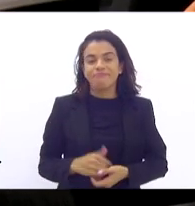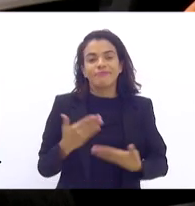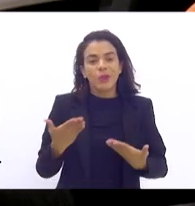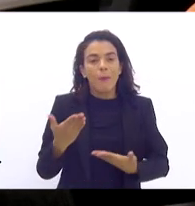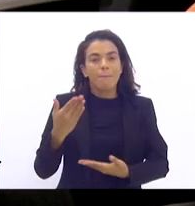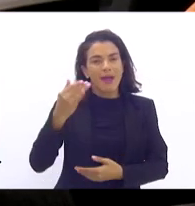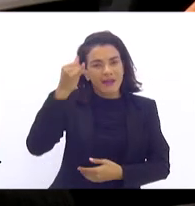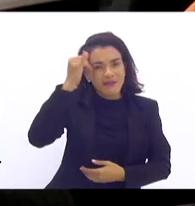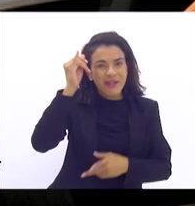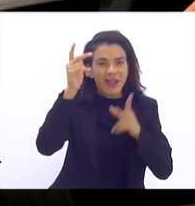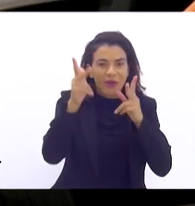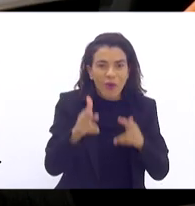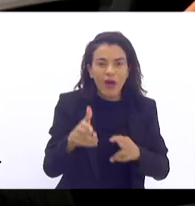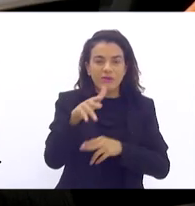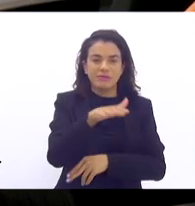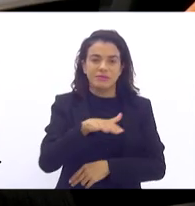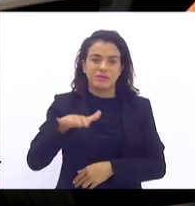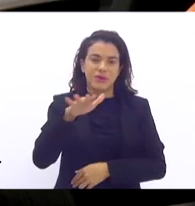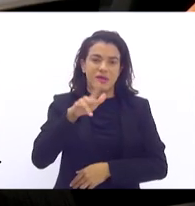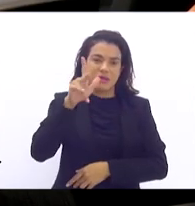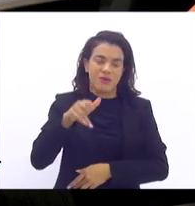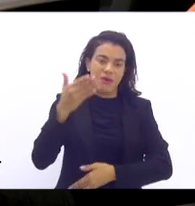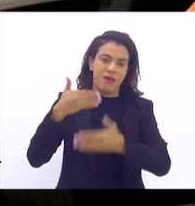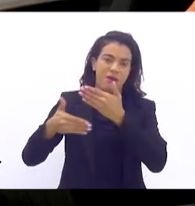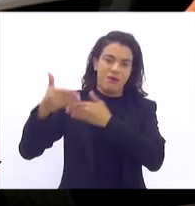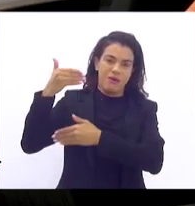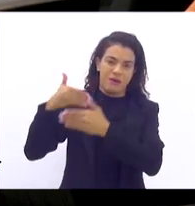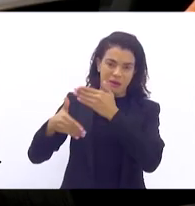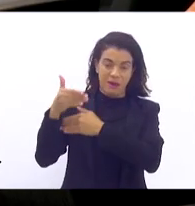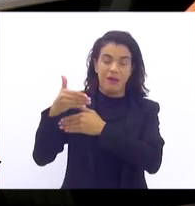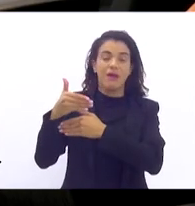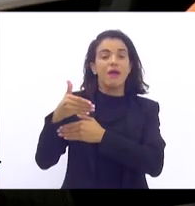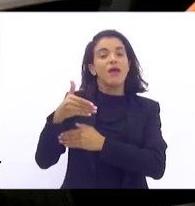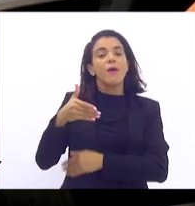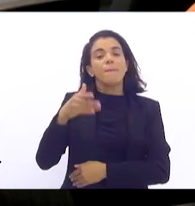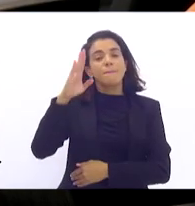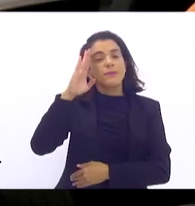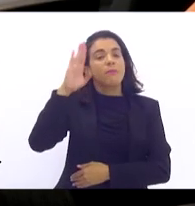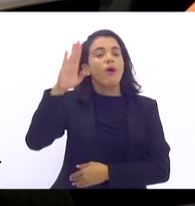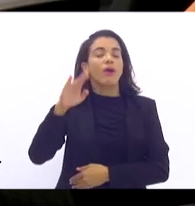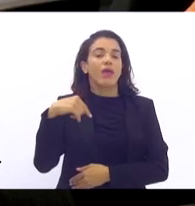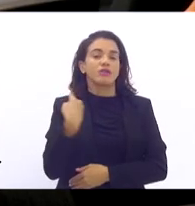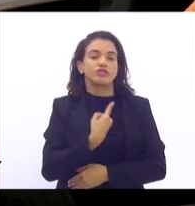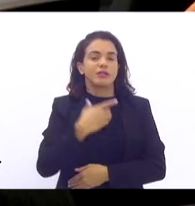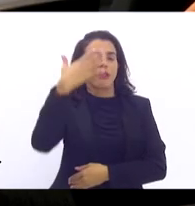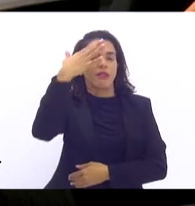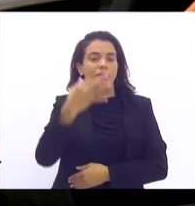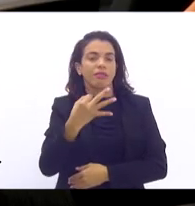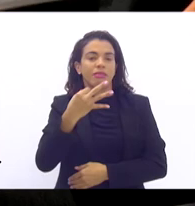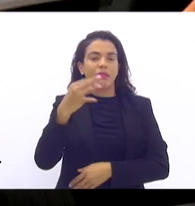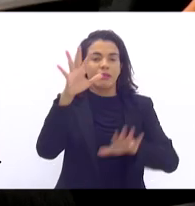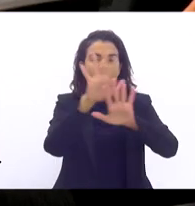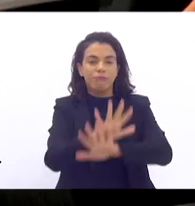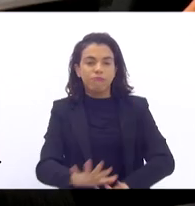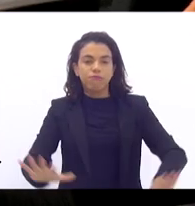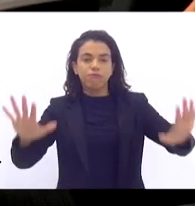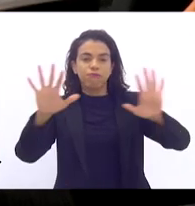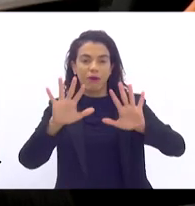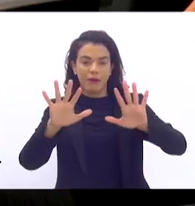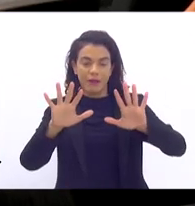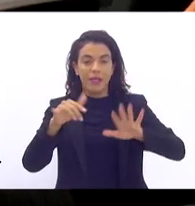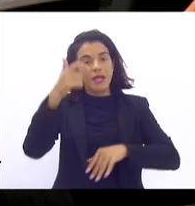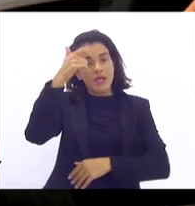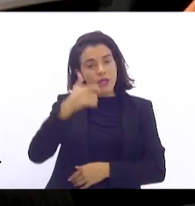volte a ter esse tipo de situação é fundamental que a gente esteja estendendo o que está acontecendo e eu